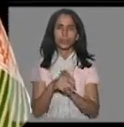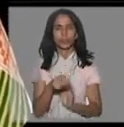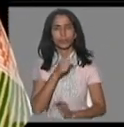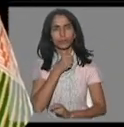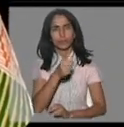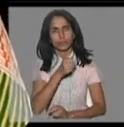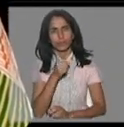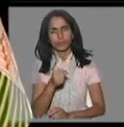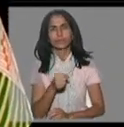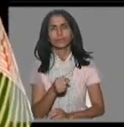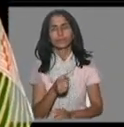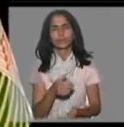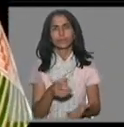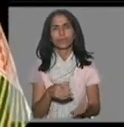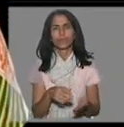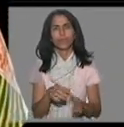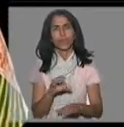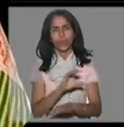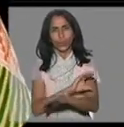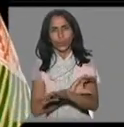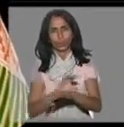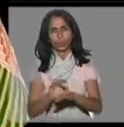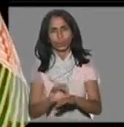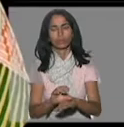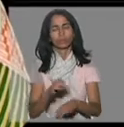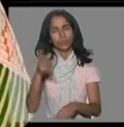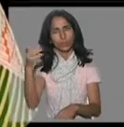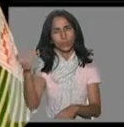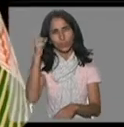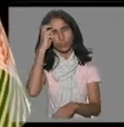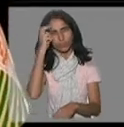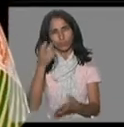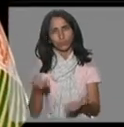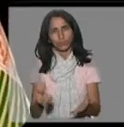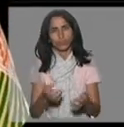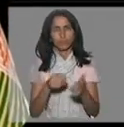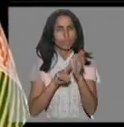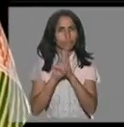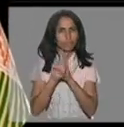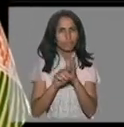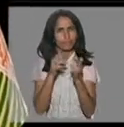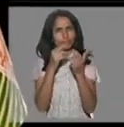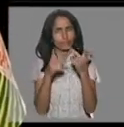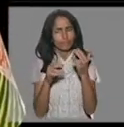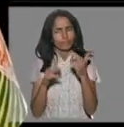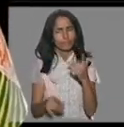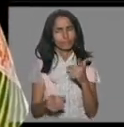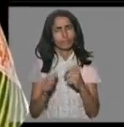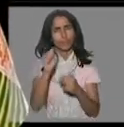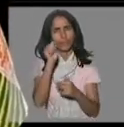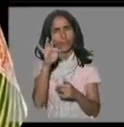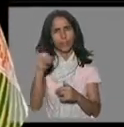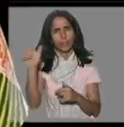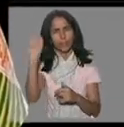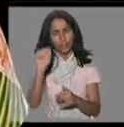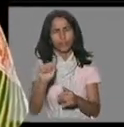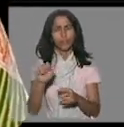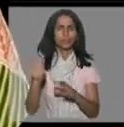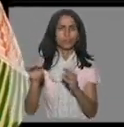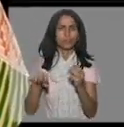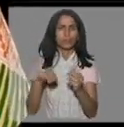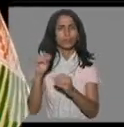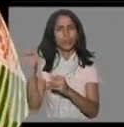né? Porque eu sempre trabalhei com jornalismo cultural e eu comecei a pesquisar essa diversidade da África e das